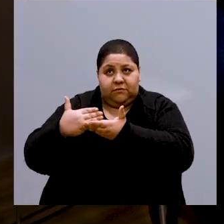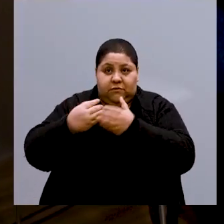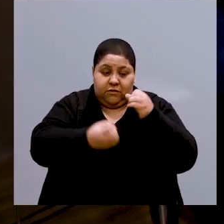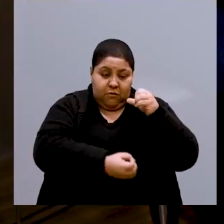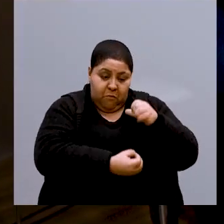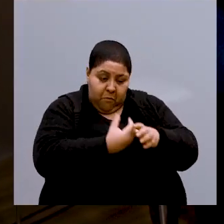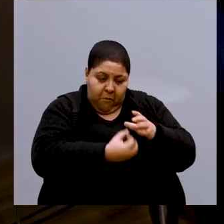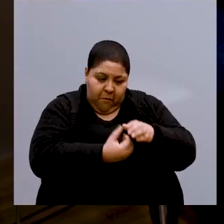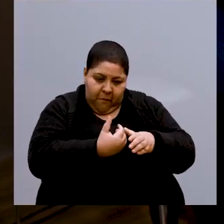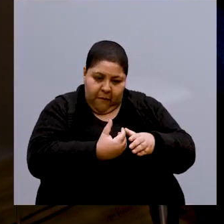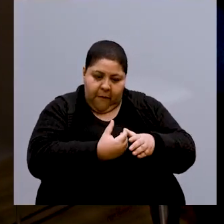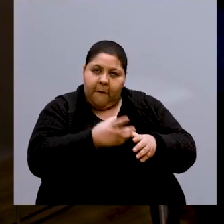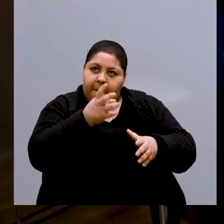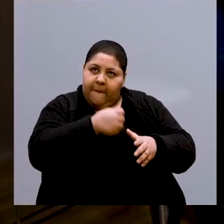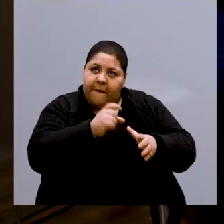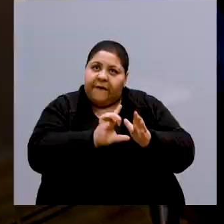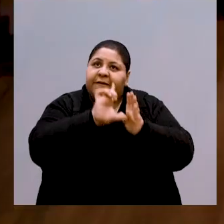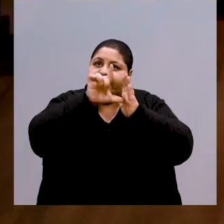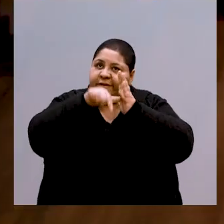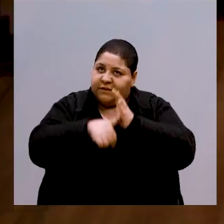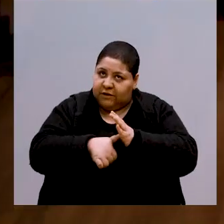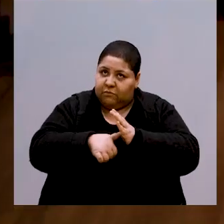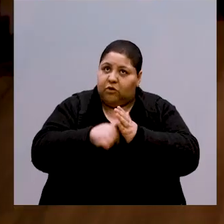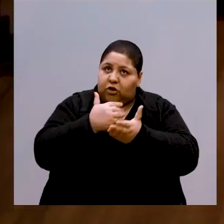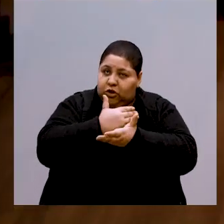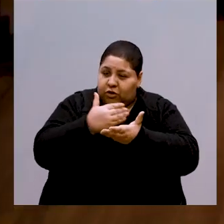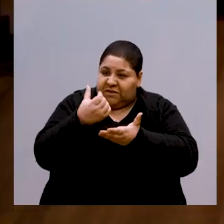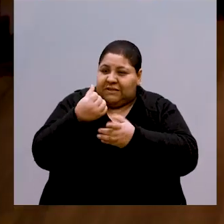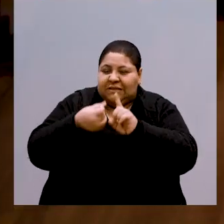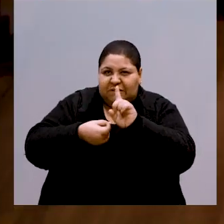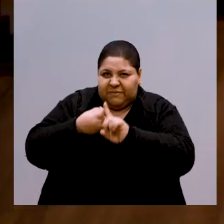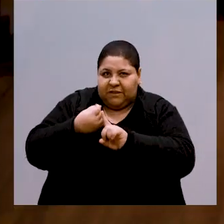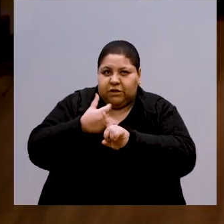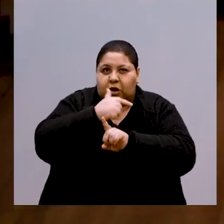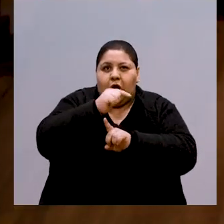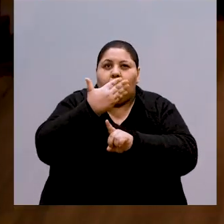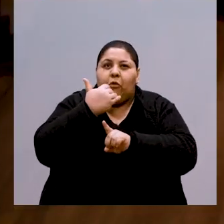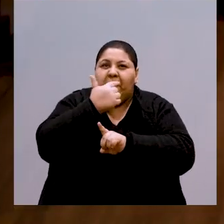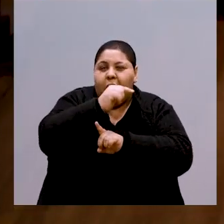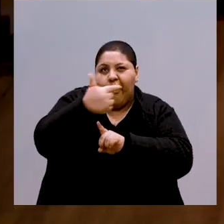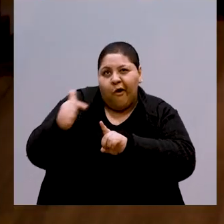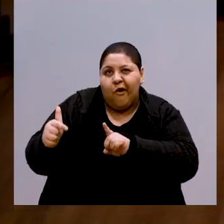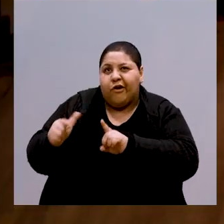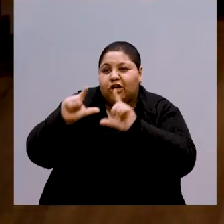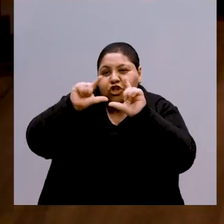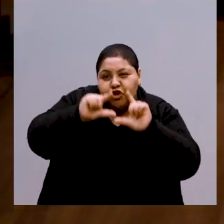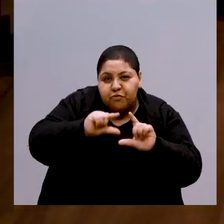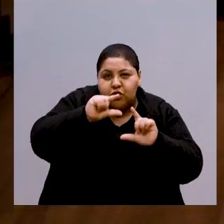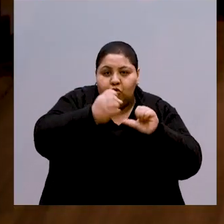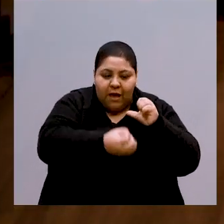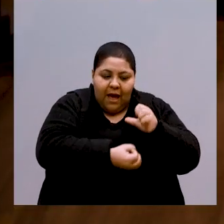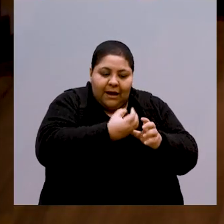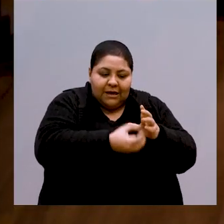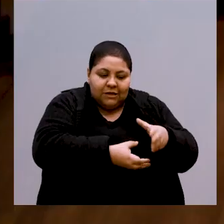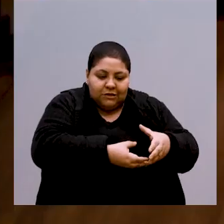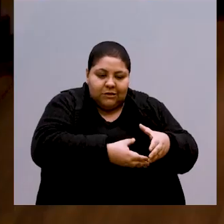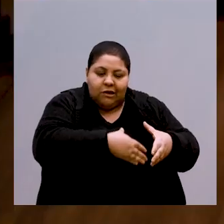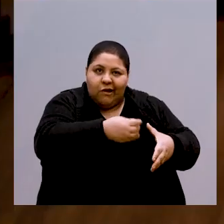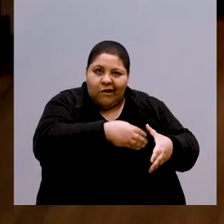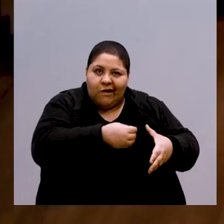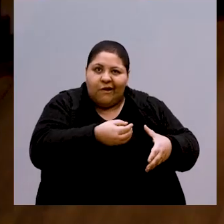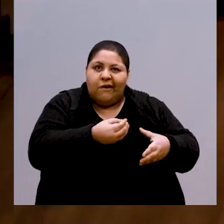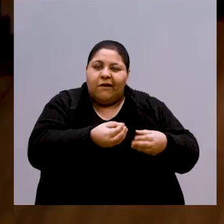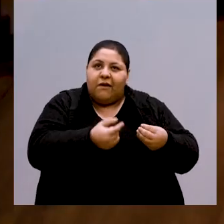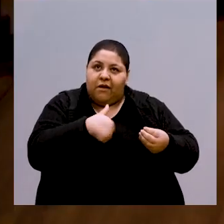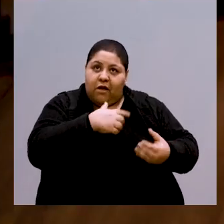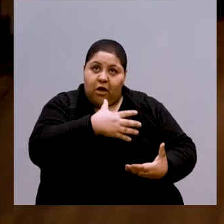a mãe produz mais leite. Depois, com o tempo, né, que a criança começa a se alimentar, com 6 meses, aí ela começa a diminuir essa produção de leite, né? E